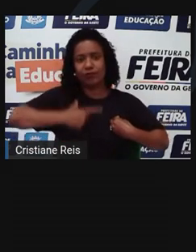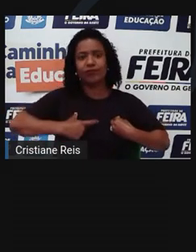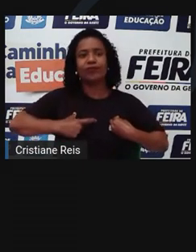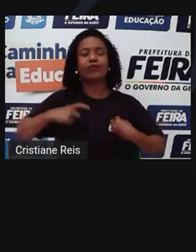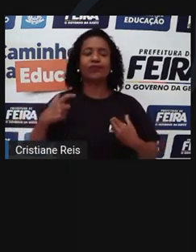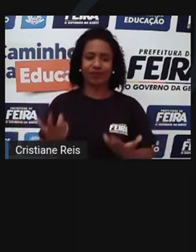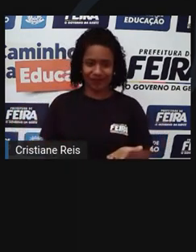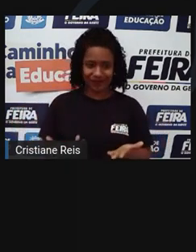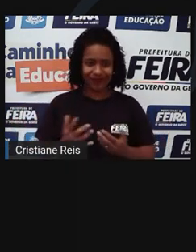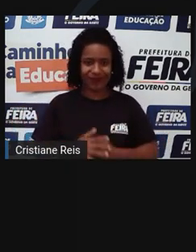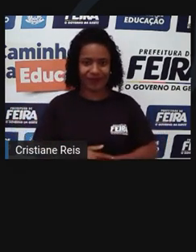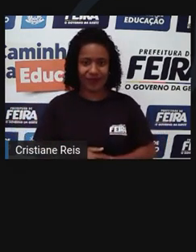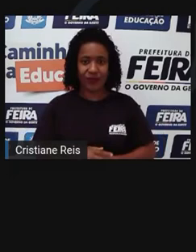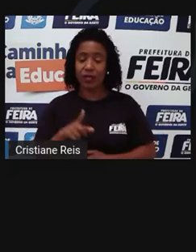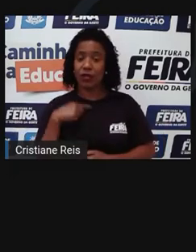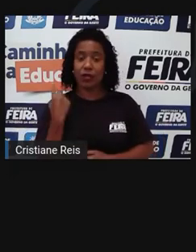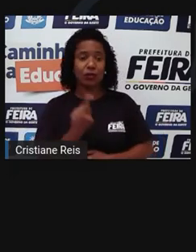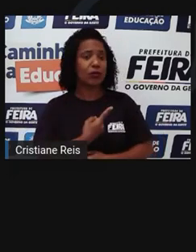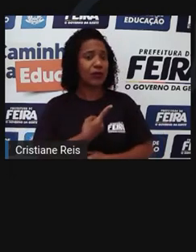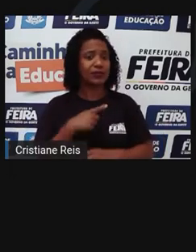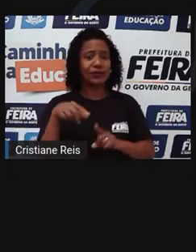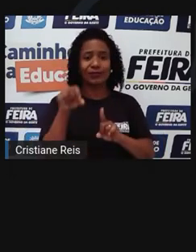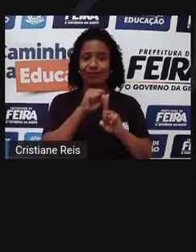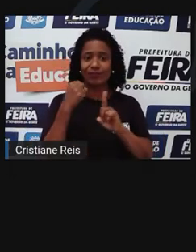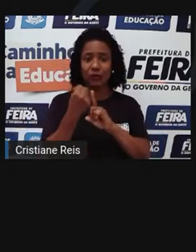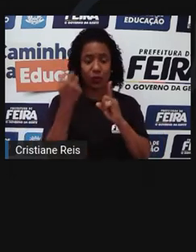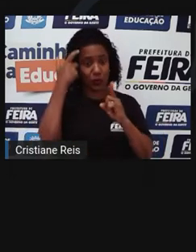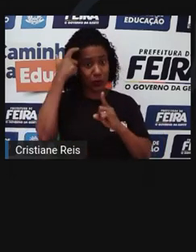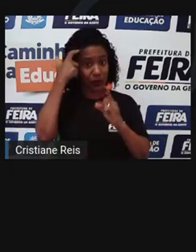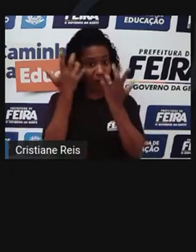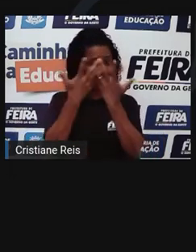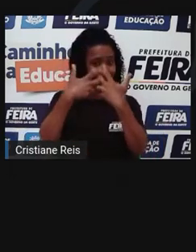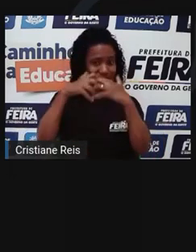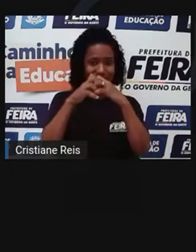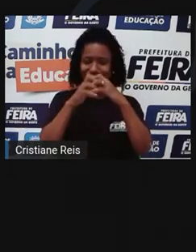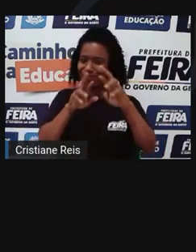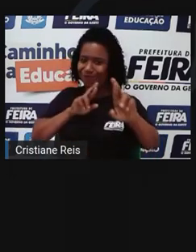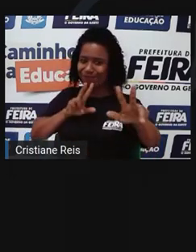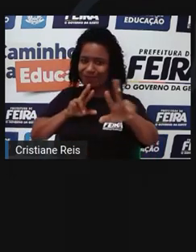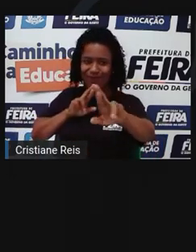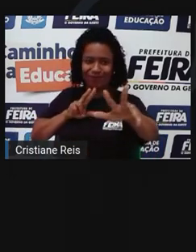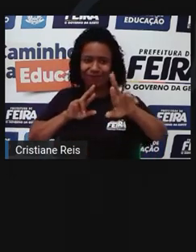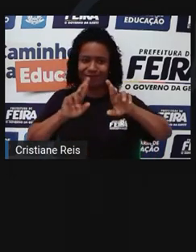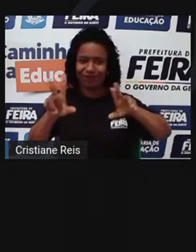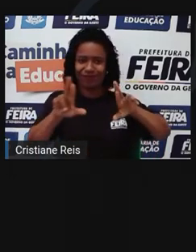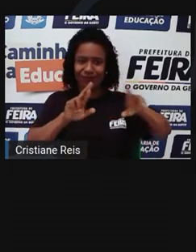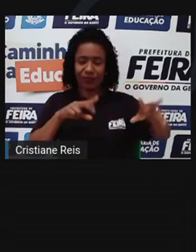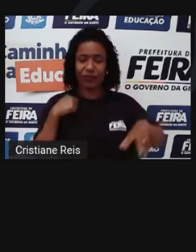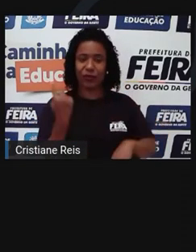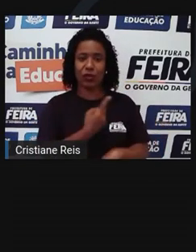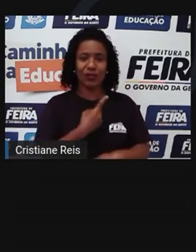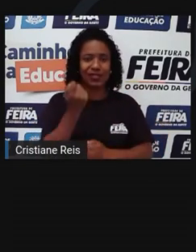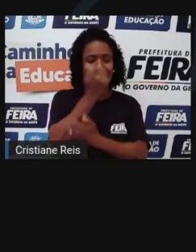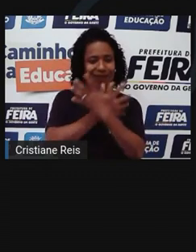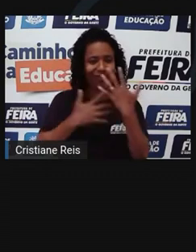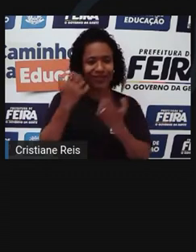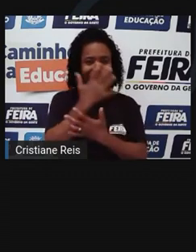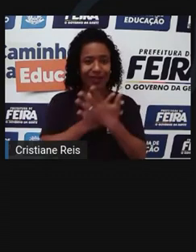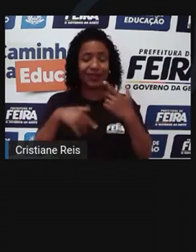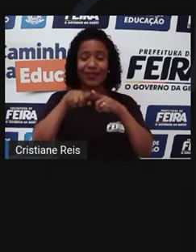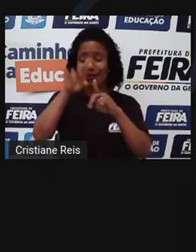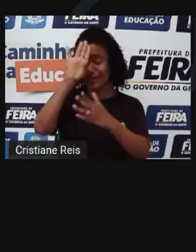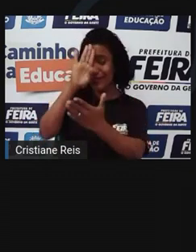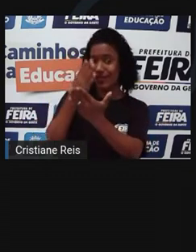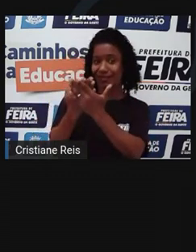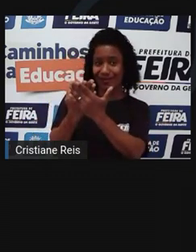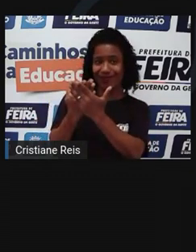Segundo o pesquisador, nós temos uma vantagem social e cognitiva excepcional em relação aos demais humanos: a capacidade de contar e acreditar em